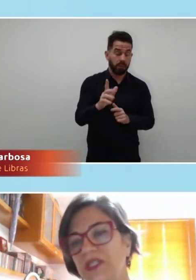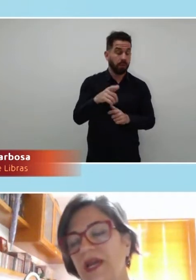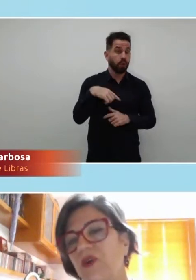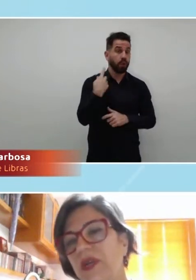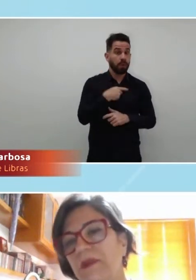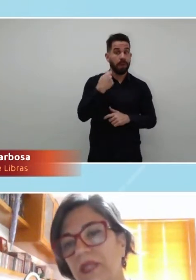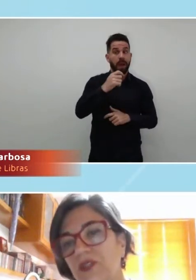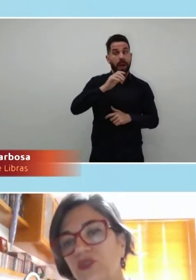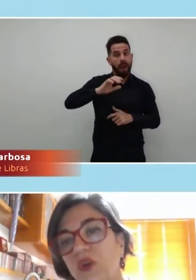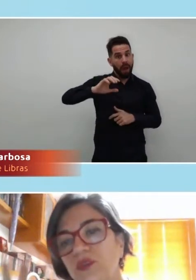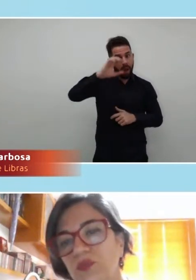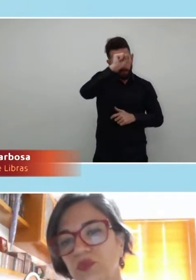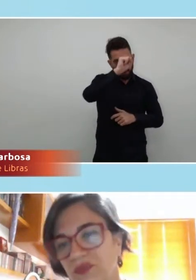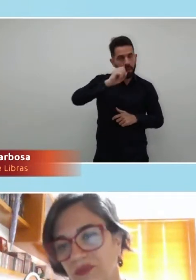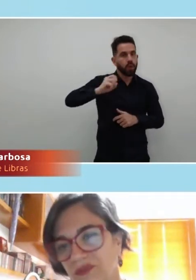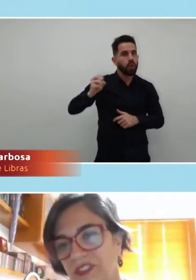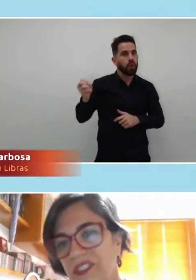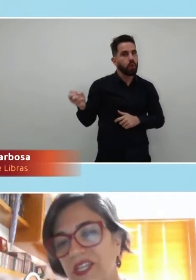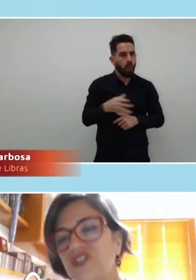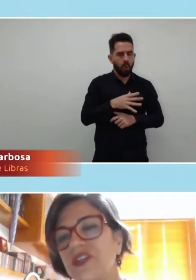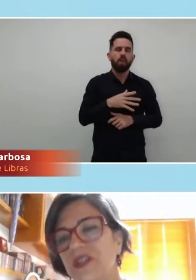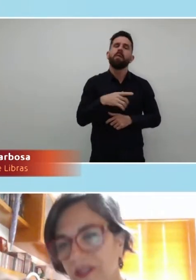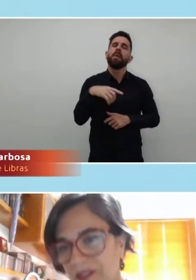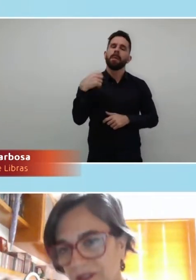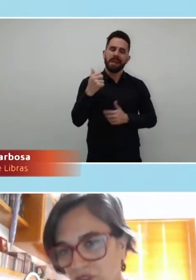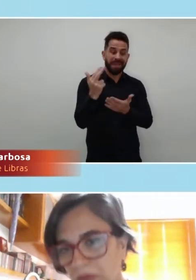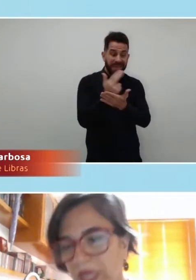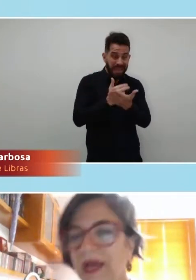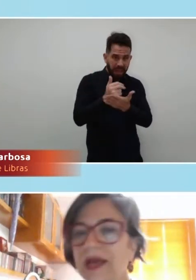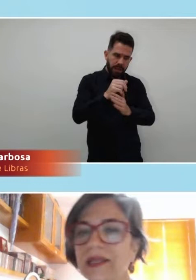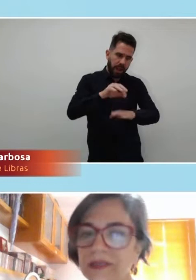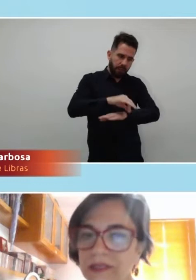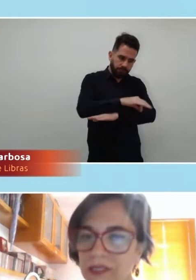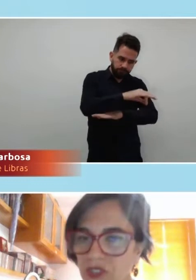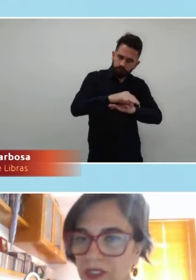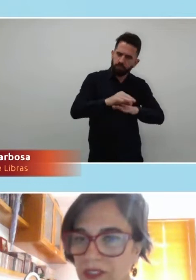projetar agora para todo mundo, seja de